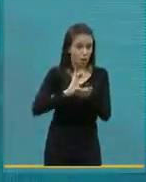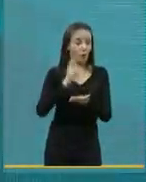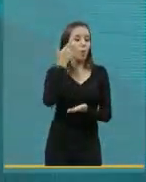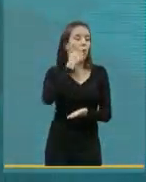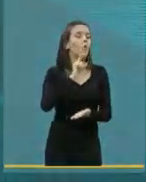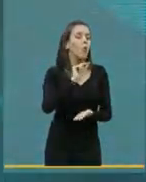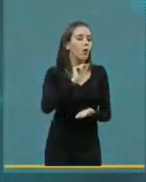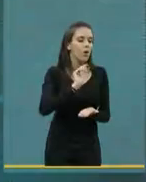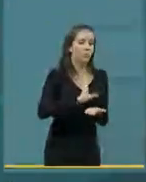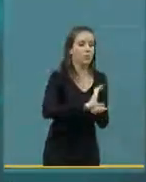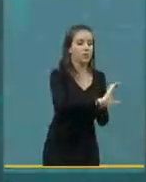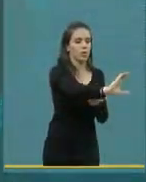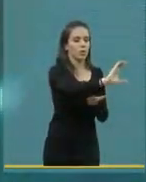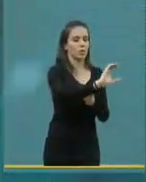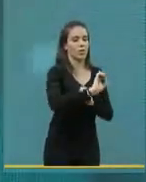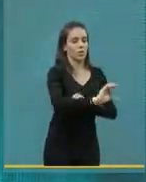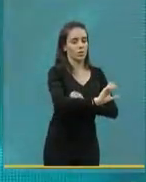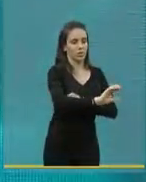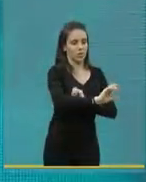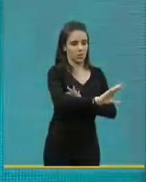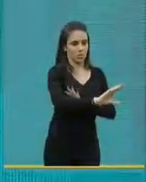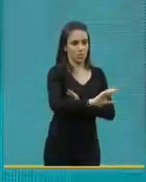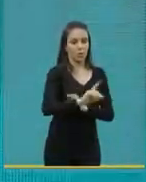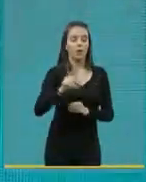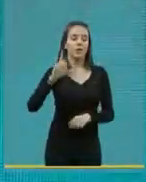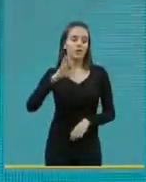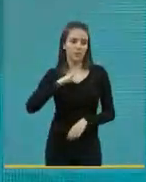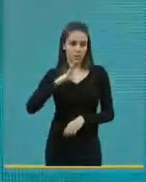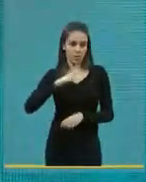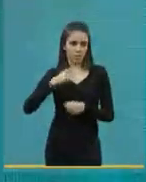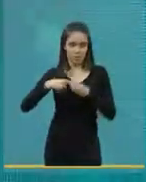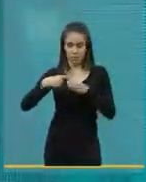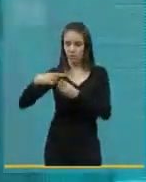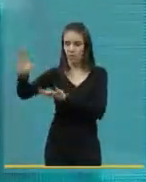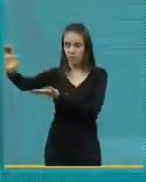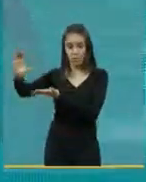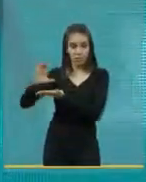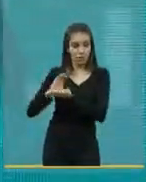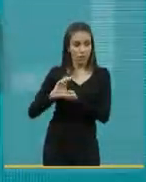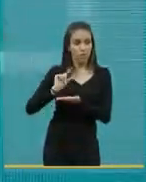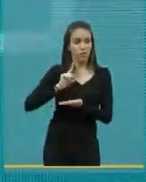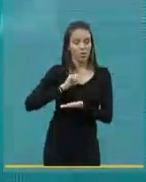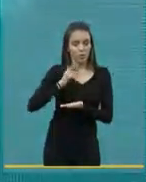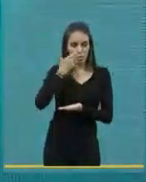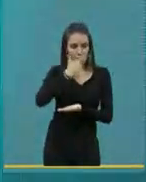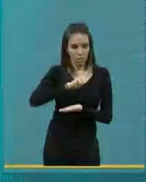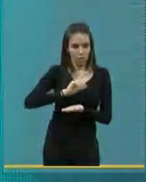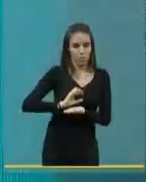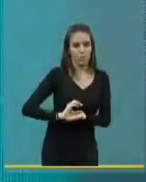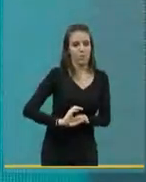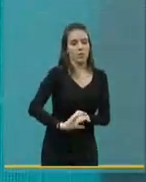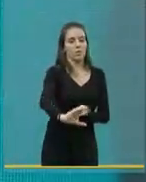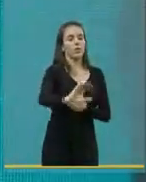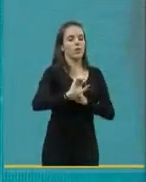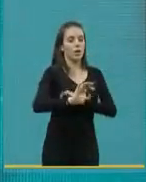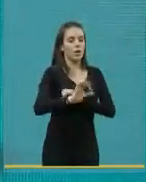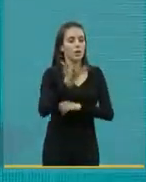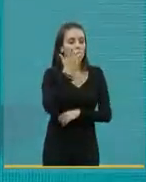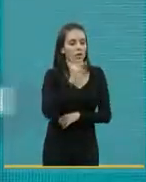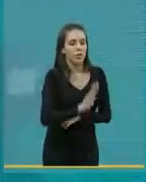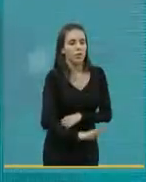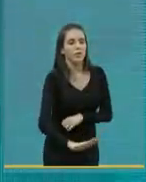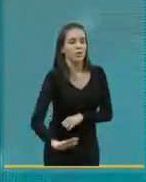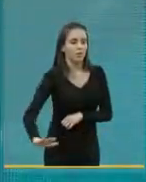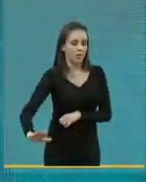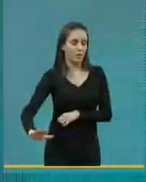educação secundária os municípios tendo mais recursos podem exigir na educação o fundamental